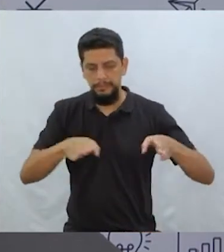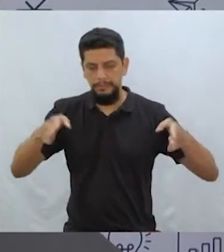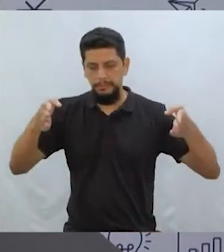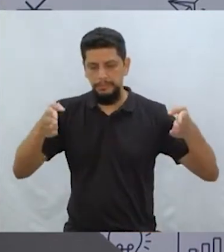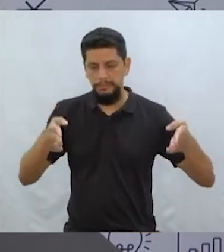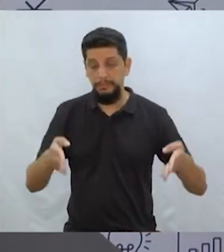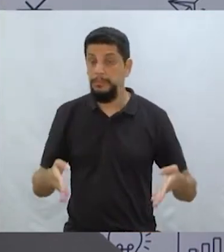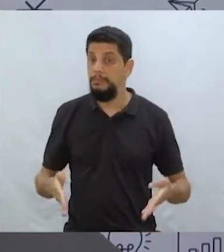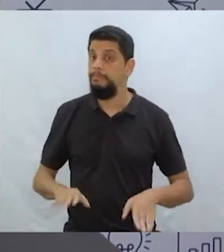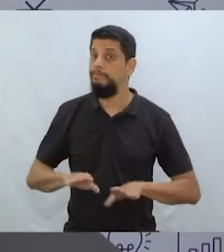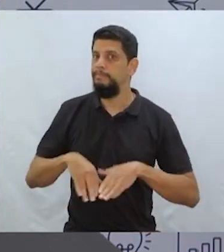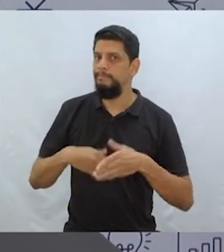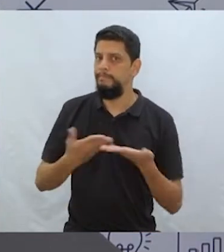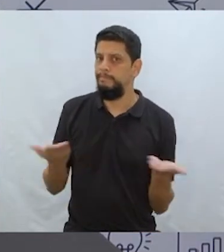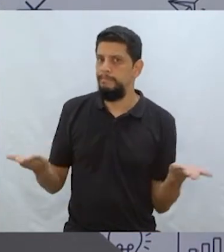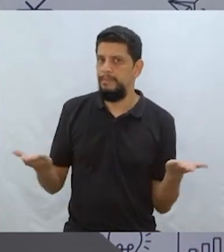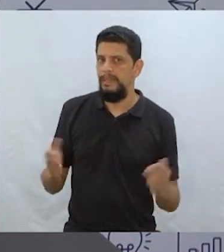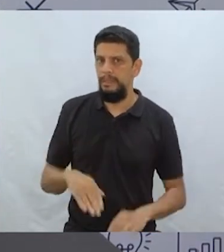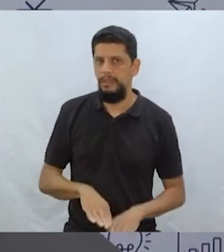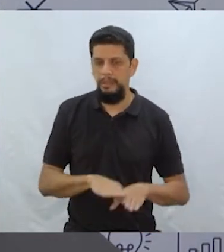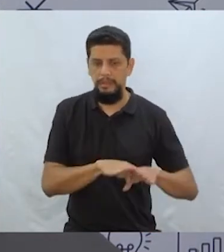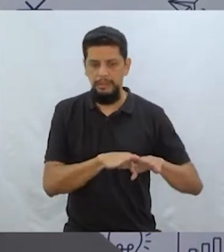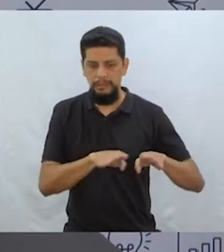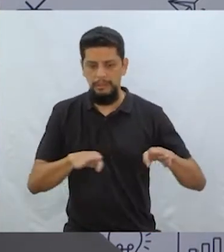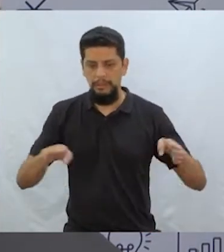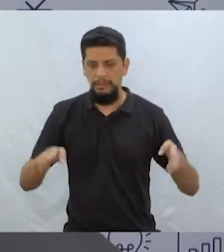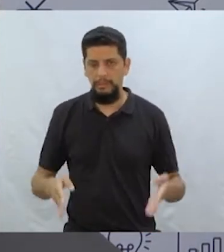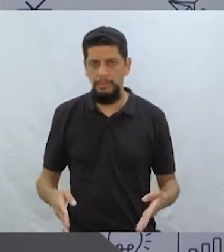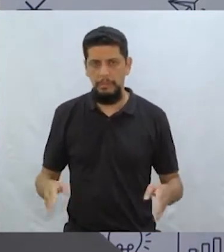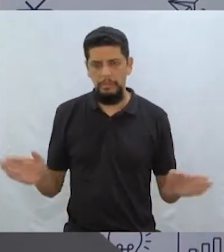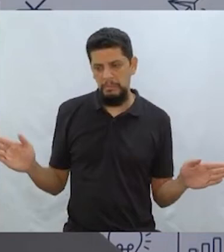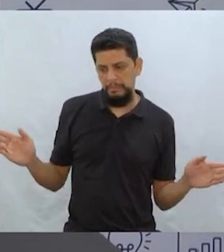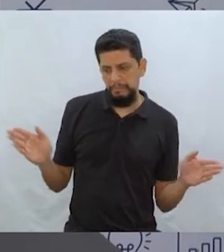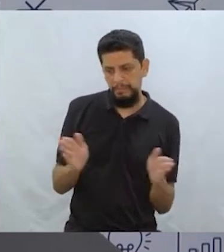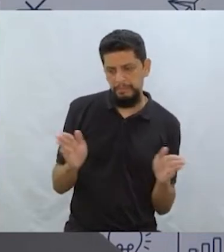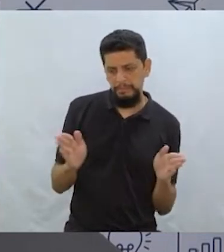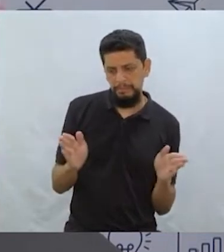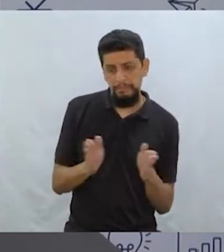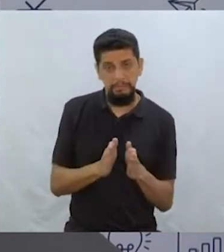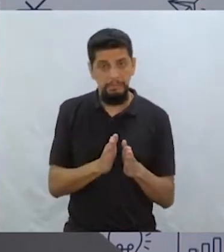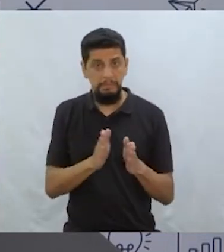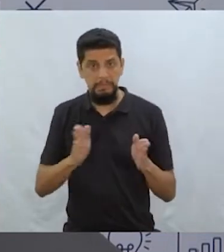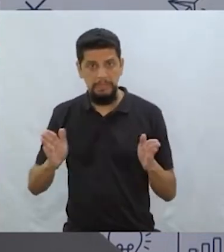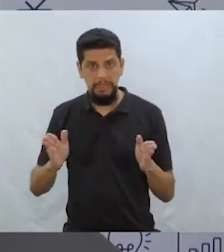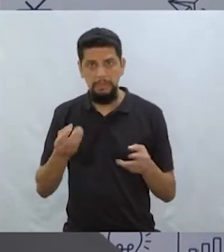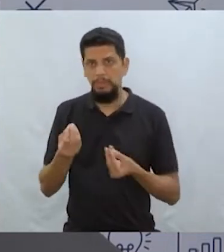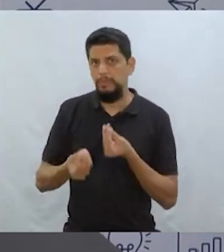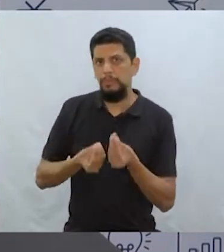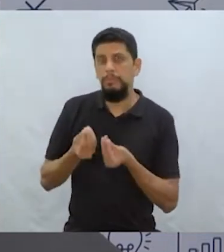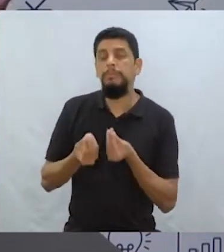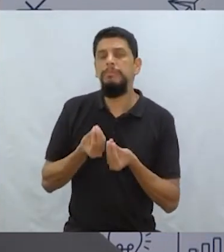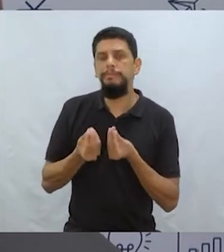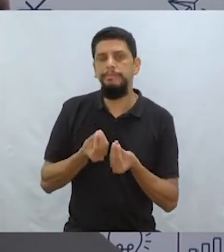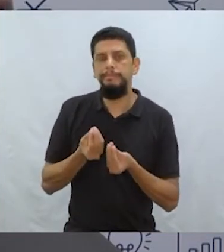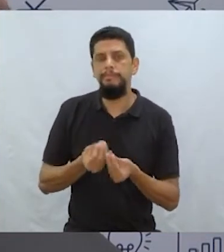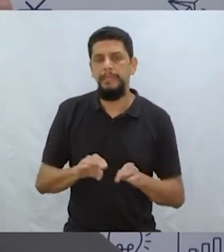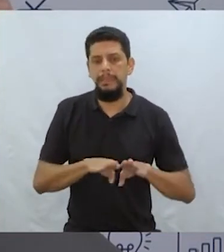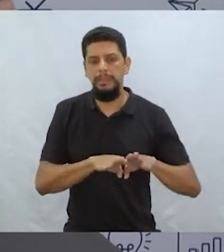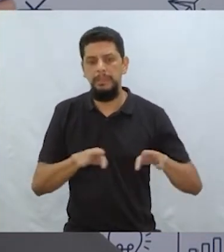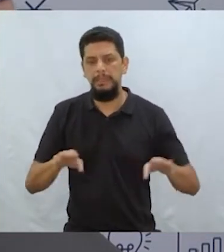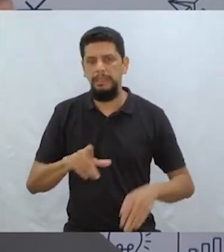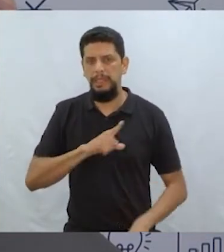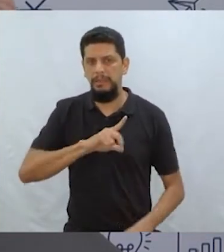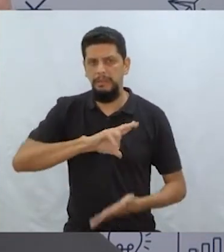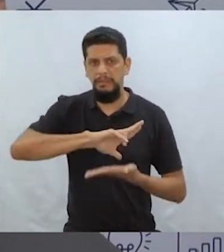mesa mas e essa mesa é uma mesa grande é uma mesa pequena como que nós temos